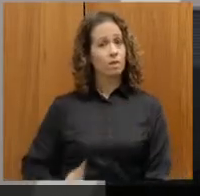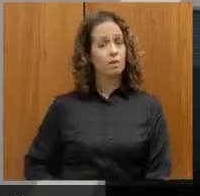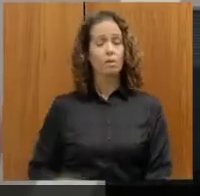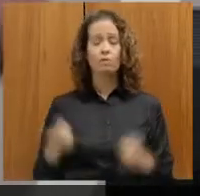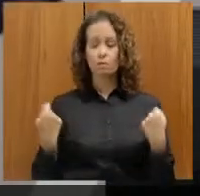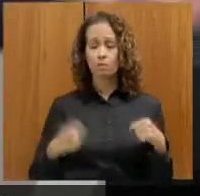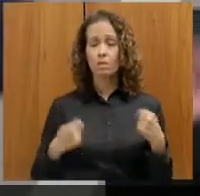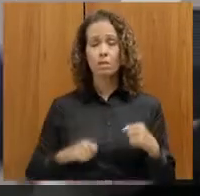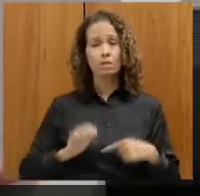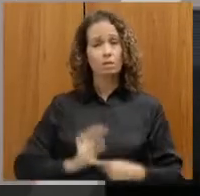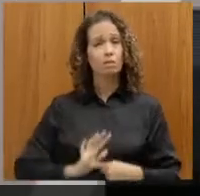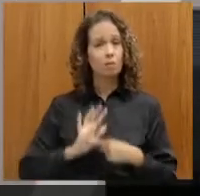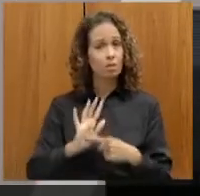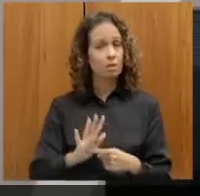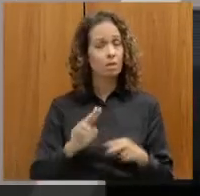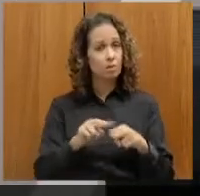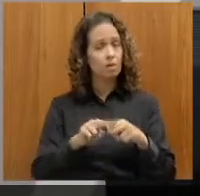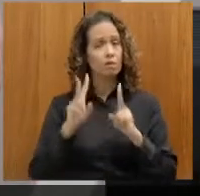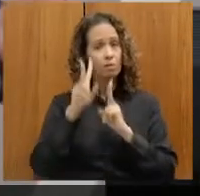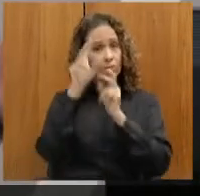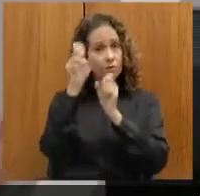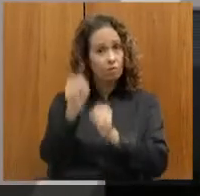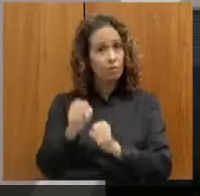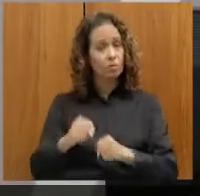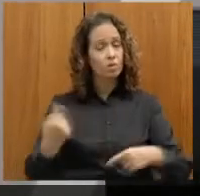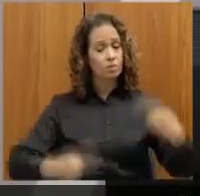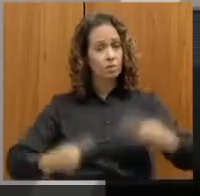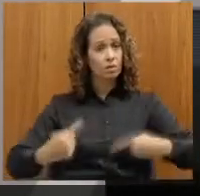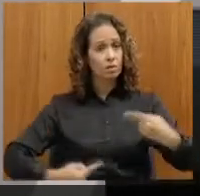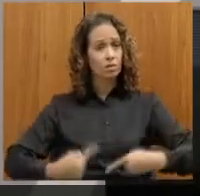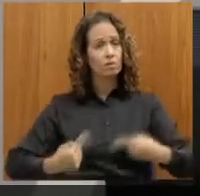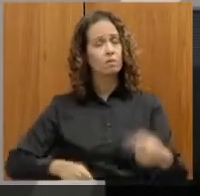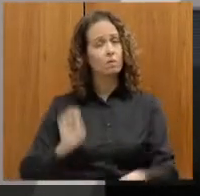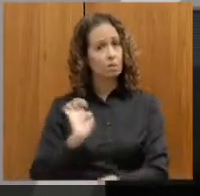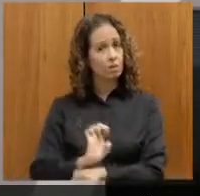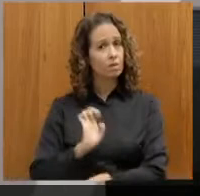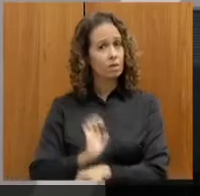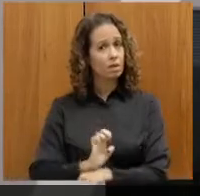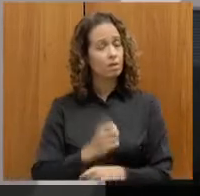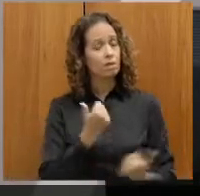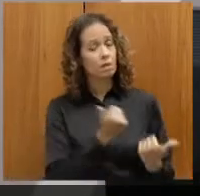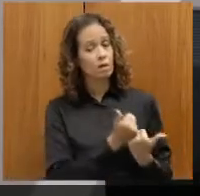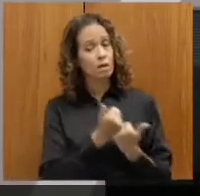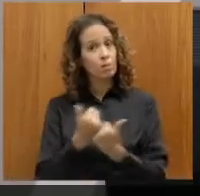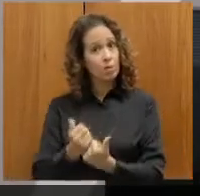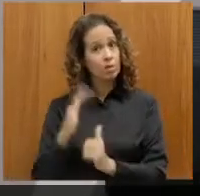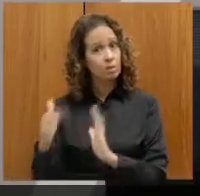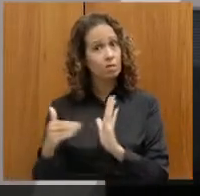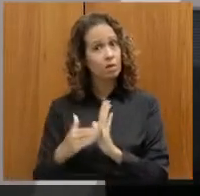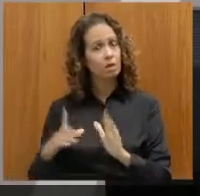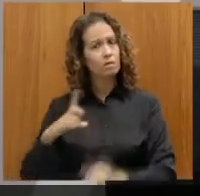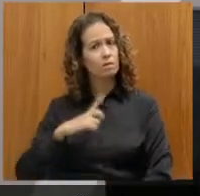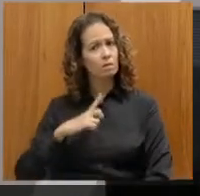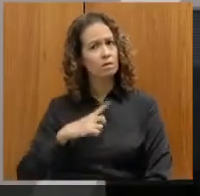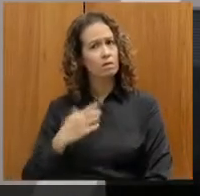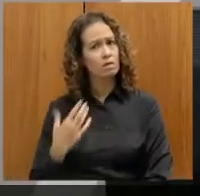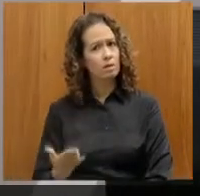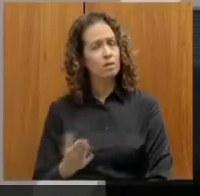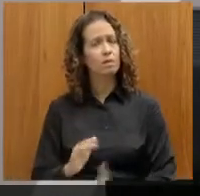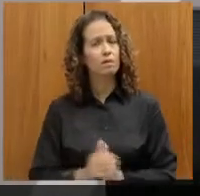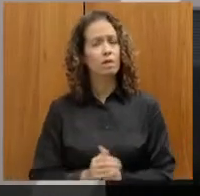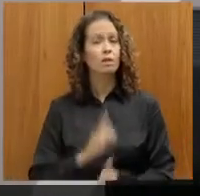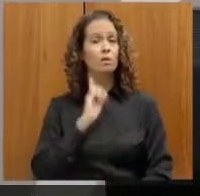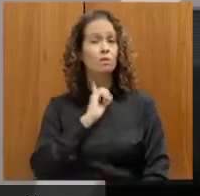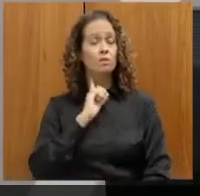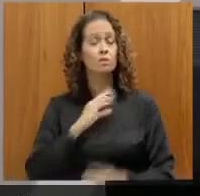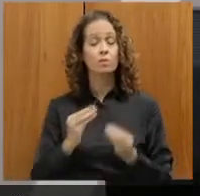implantando pela força política do estado e ele teria inclusive nosso Total apoio do ponto de vista de Minas Gerais não ser